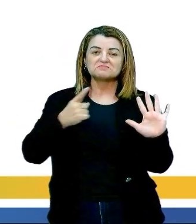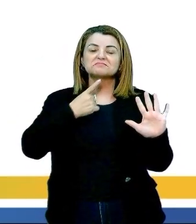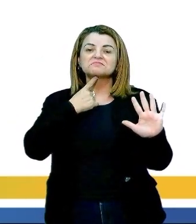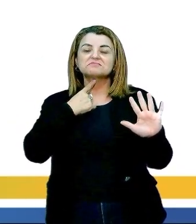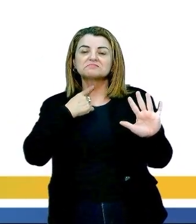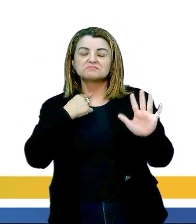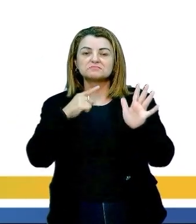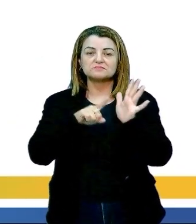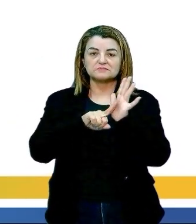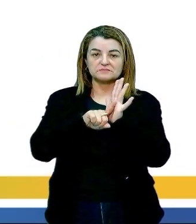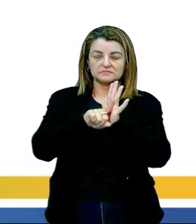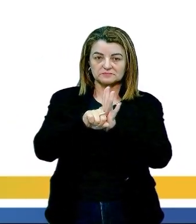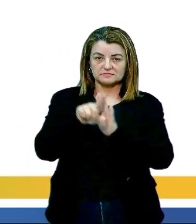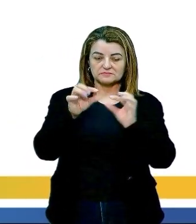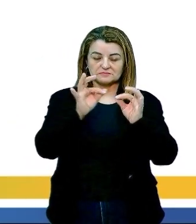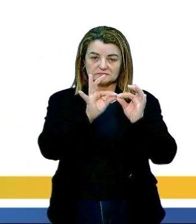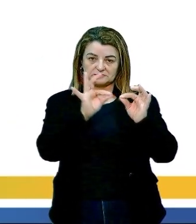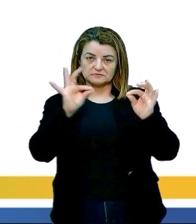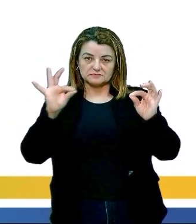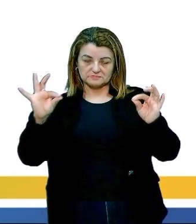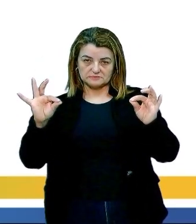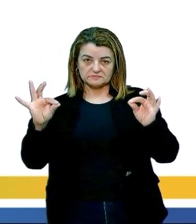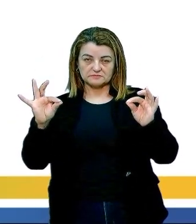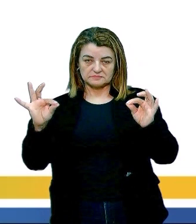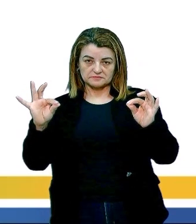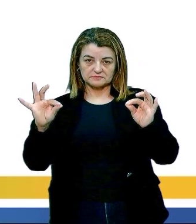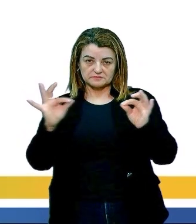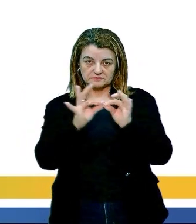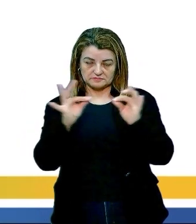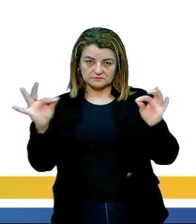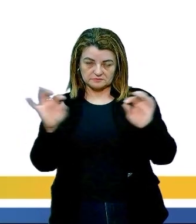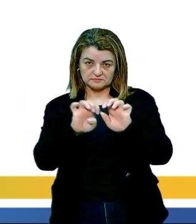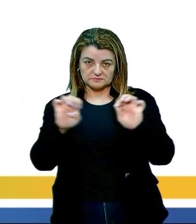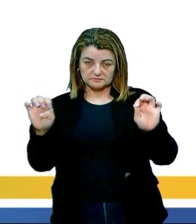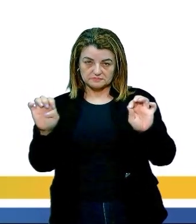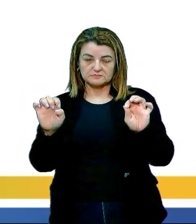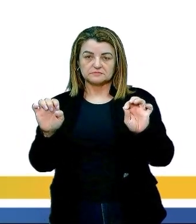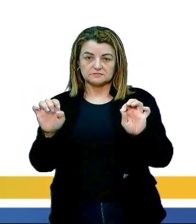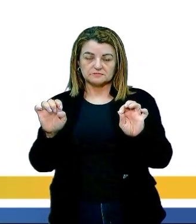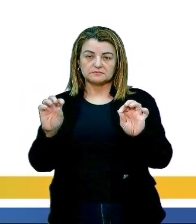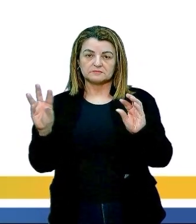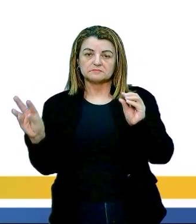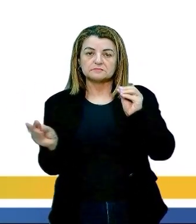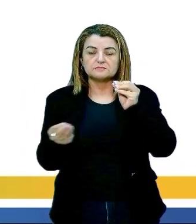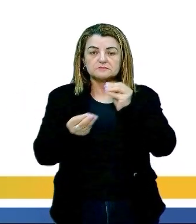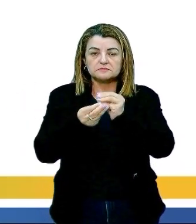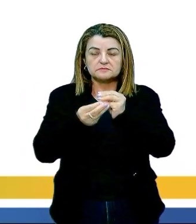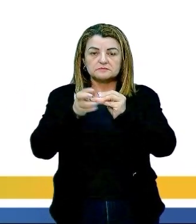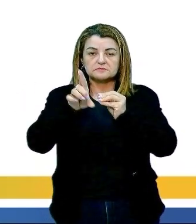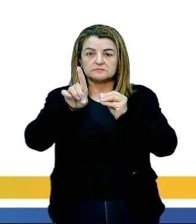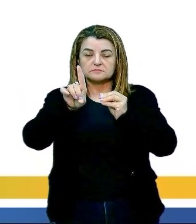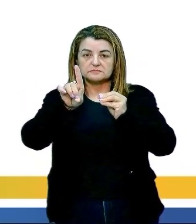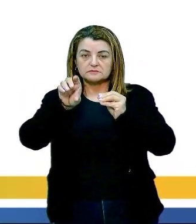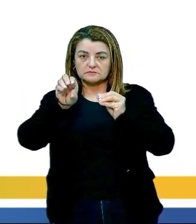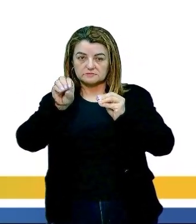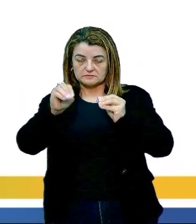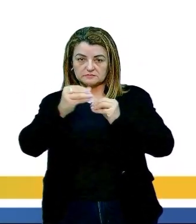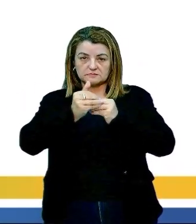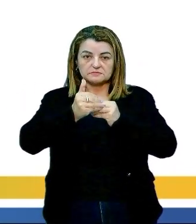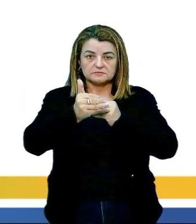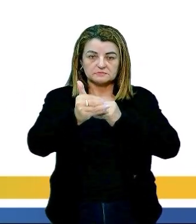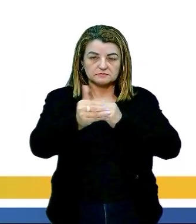uma pergunta com esse mesmo conteúdo ou com essa mesma estrutura, nós vamos acrescentar o do ao início